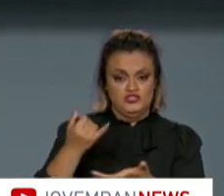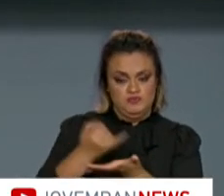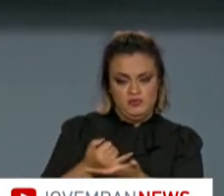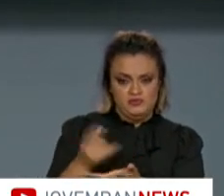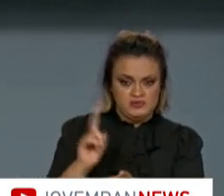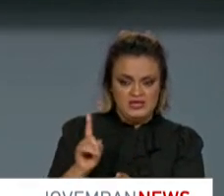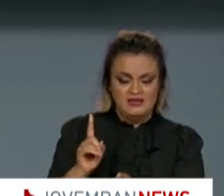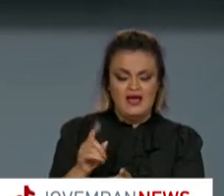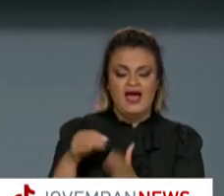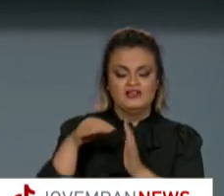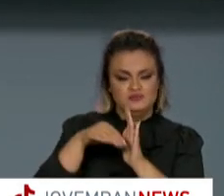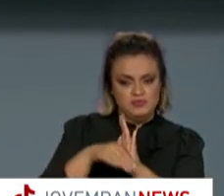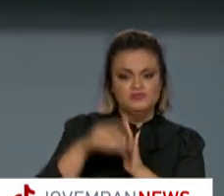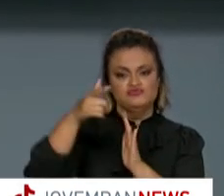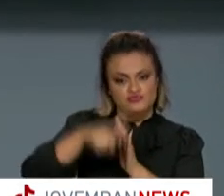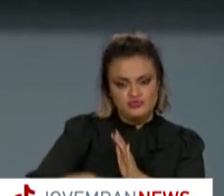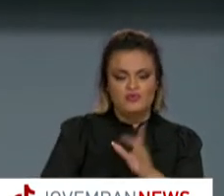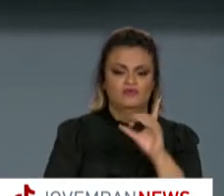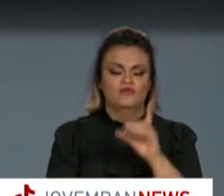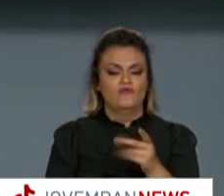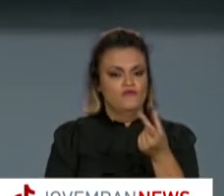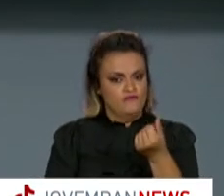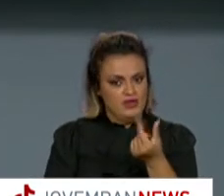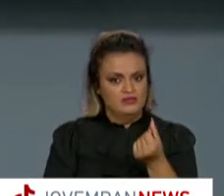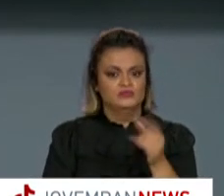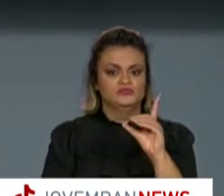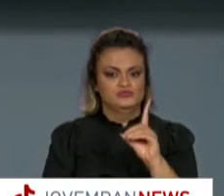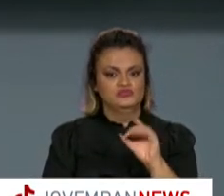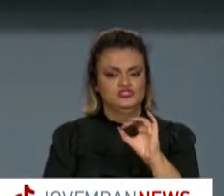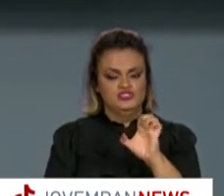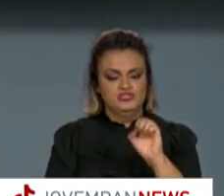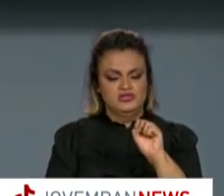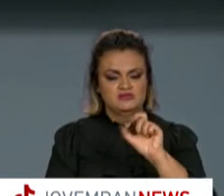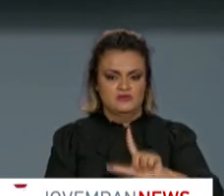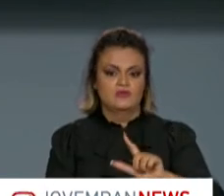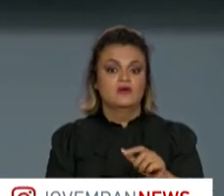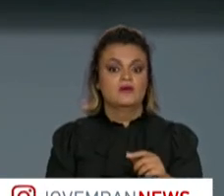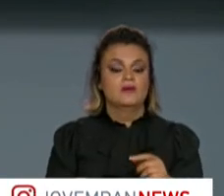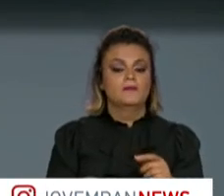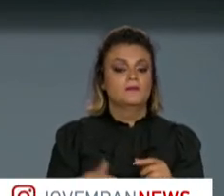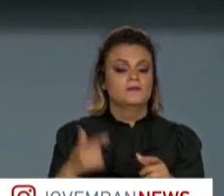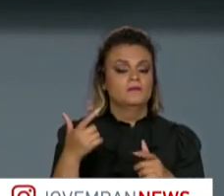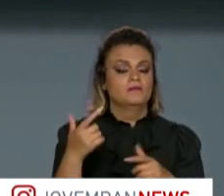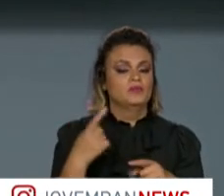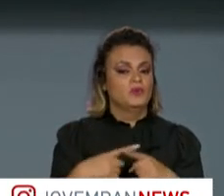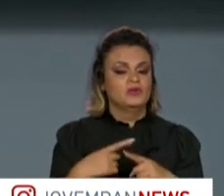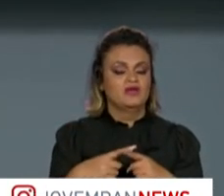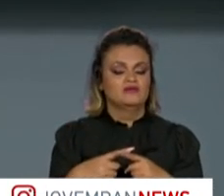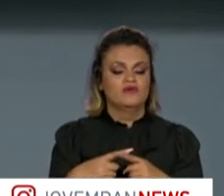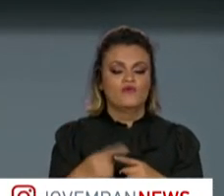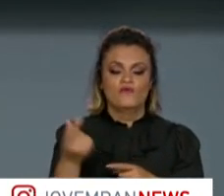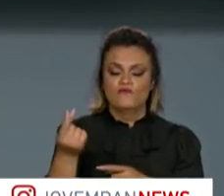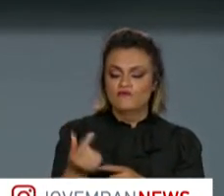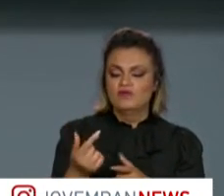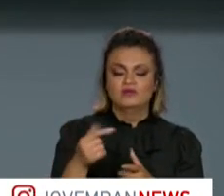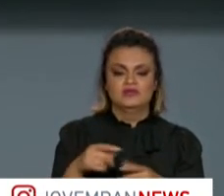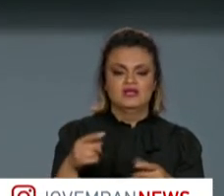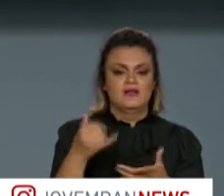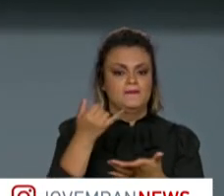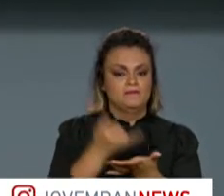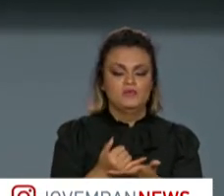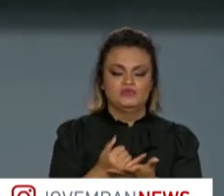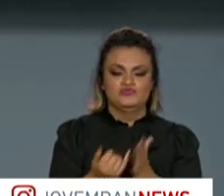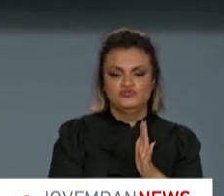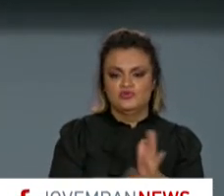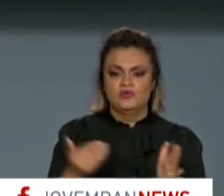estamos falando de uma queda de preço do diesel nessa proporção, porque não há... O diesel está desonerado até